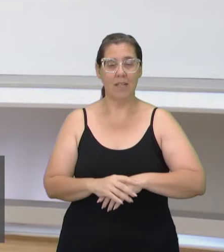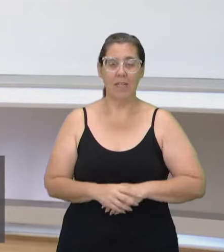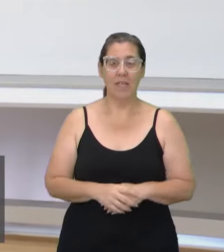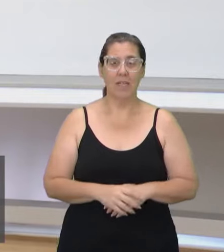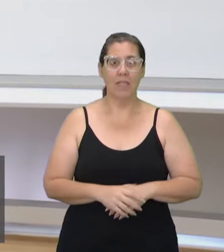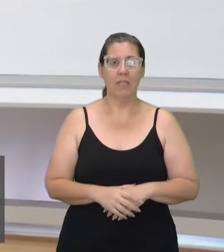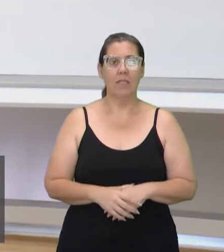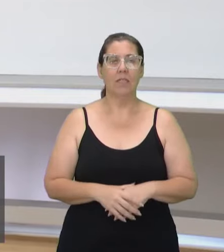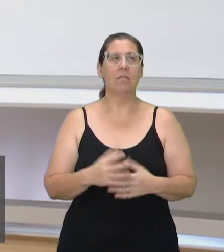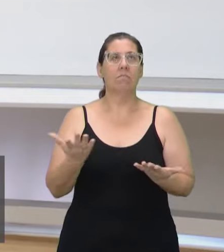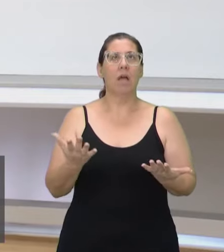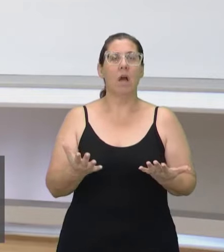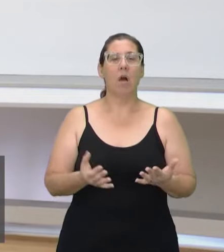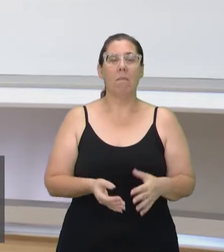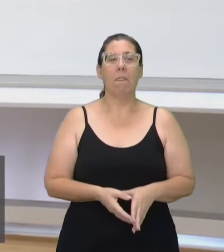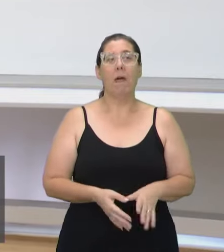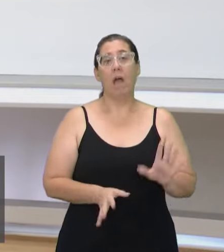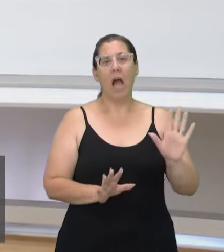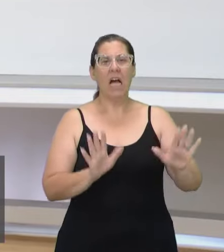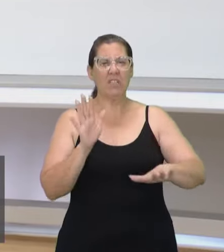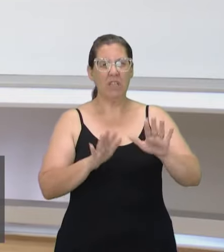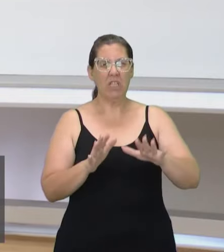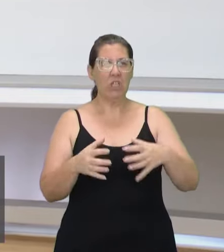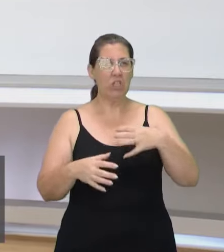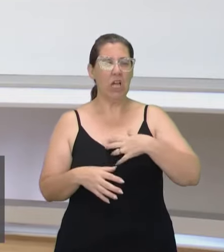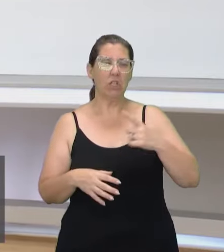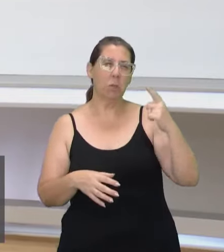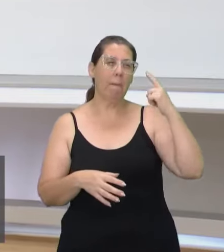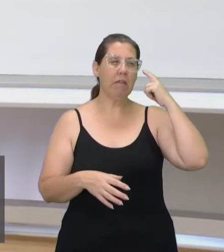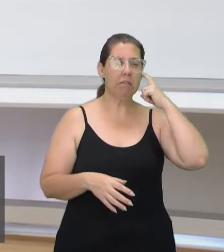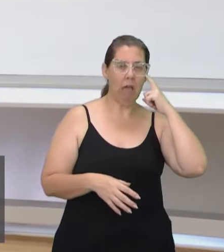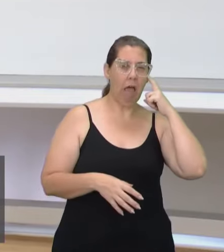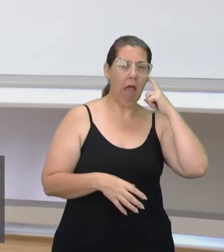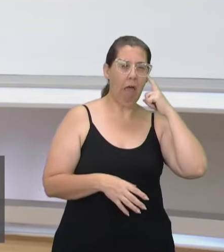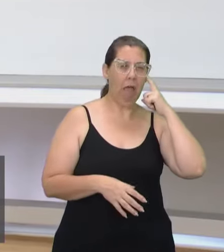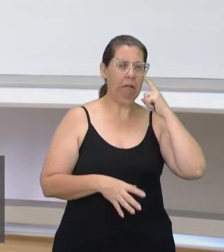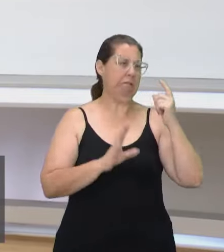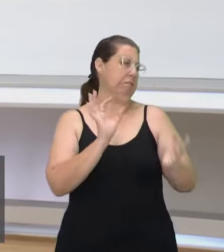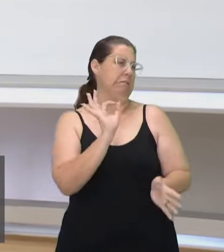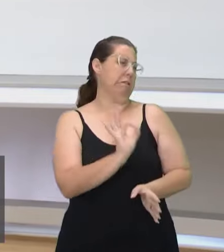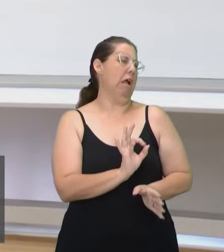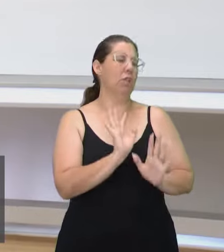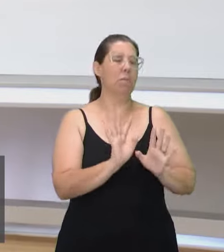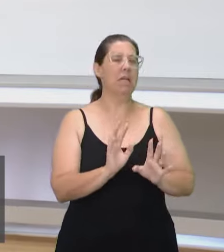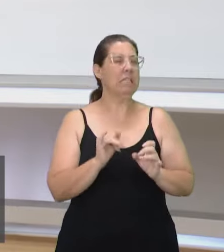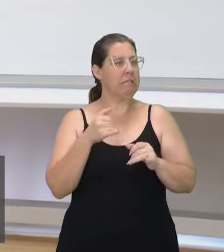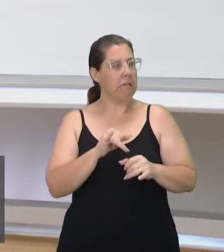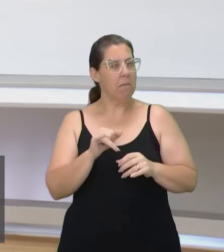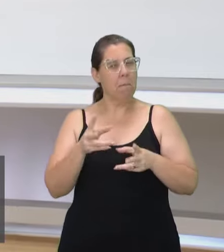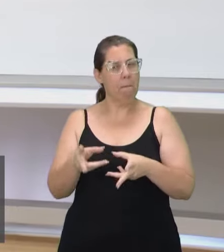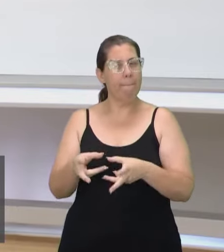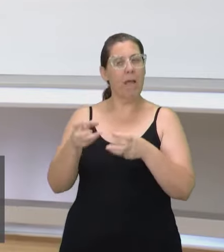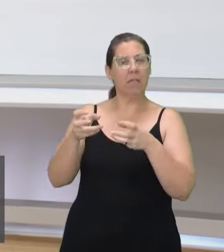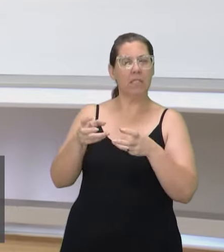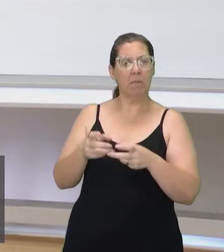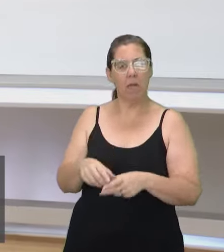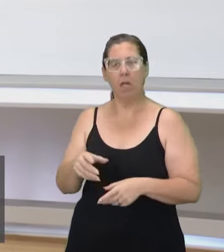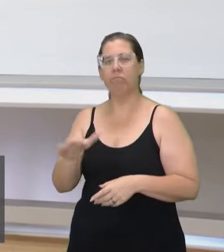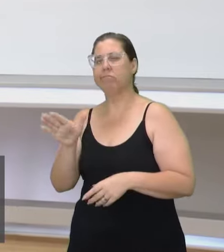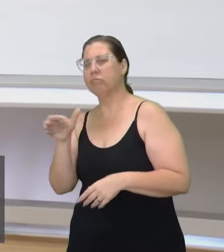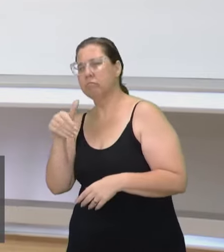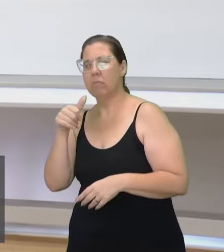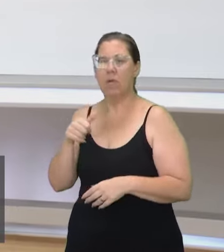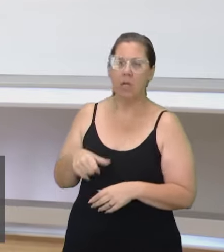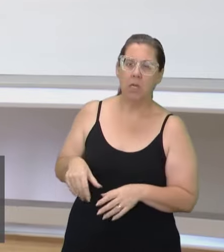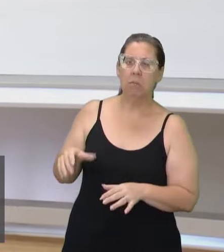nossas preconcepções de lado, a gente consegue ter uma disposição maior para